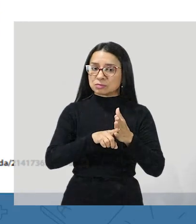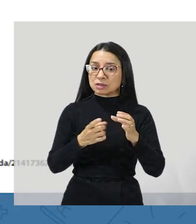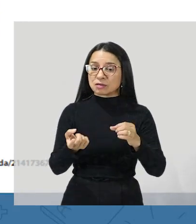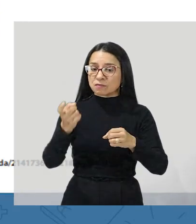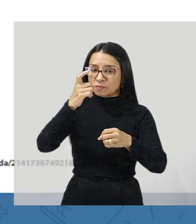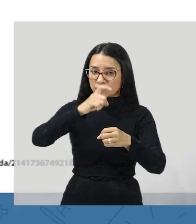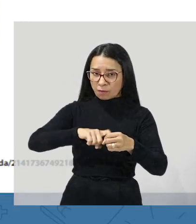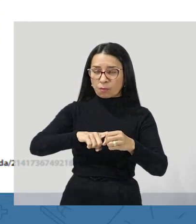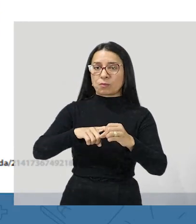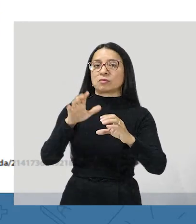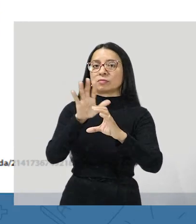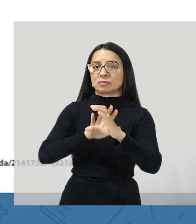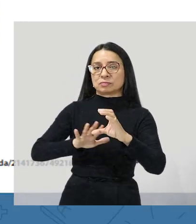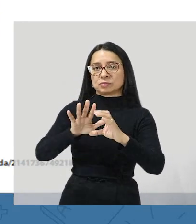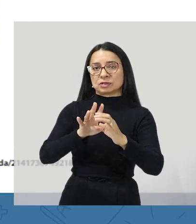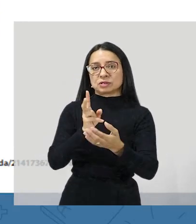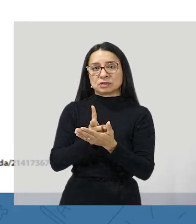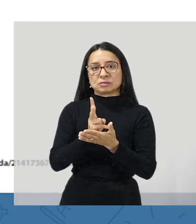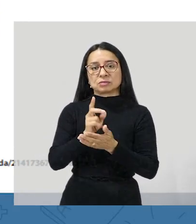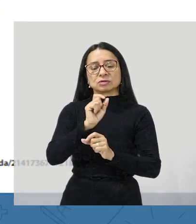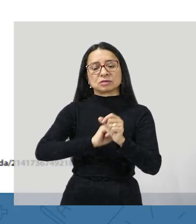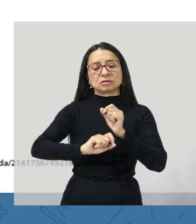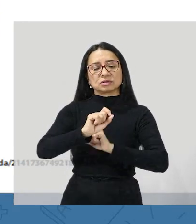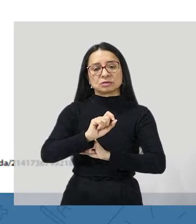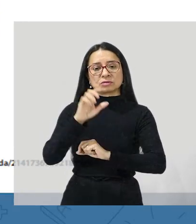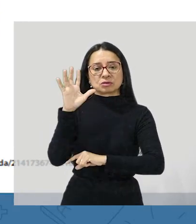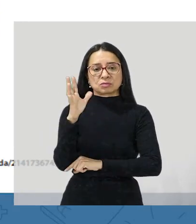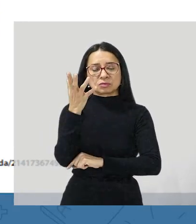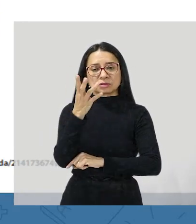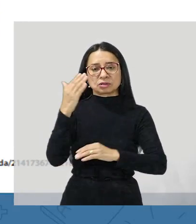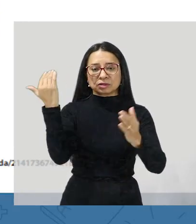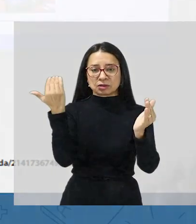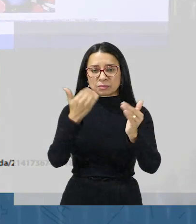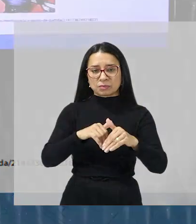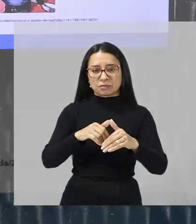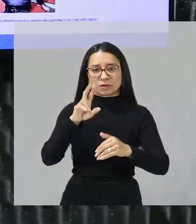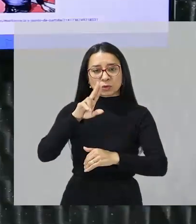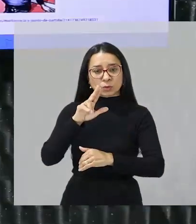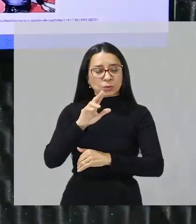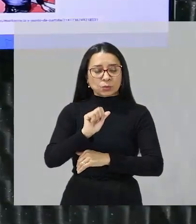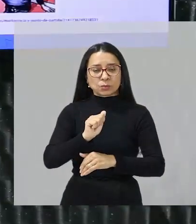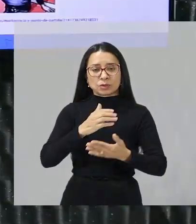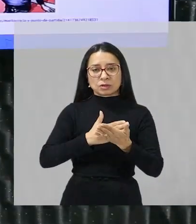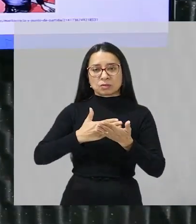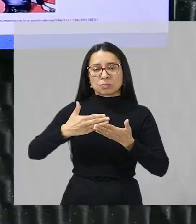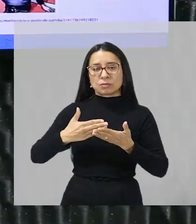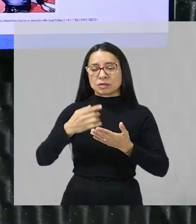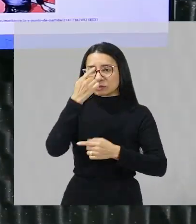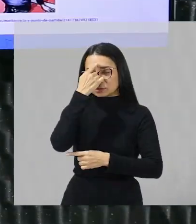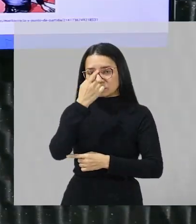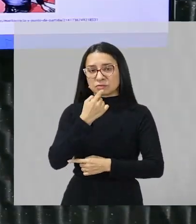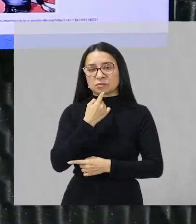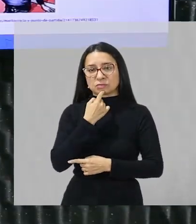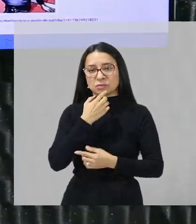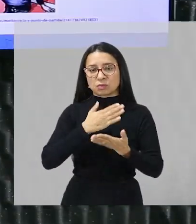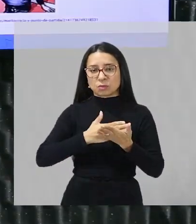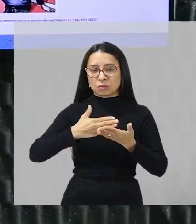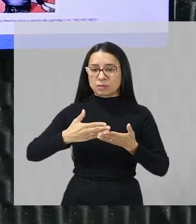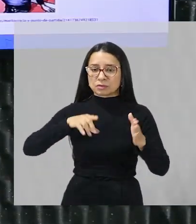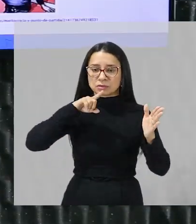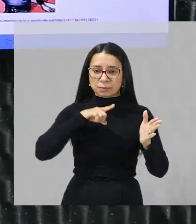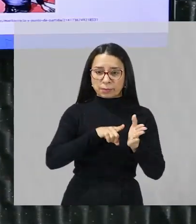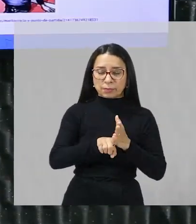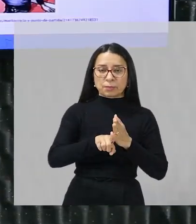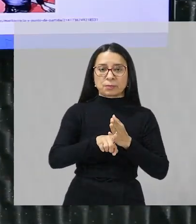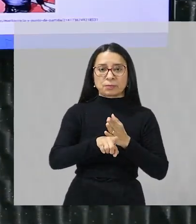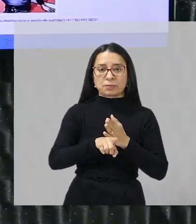sobre desigualdade de gênero e mercado de trabalho. É bom, essa questão é muito boa porque ela te dá logo o tema. Logo no comecinho ela já está dizendo